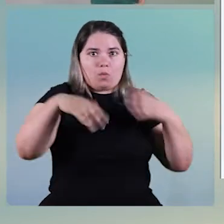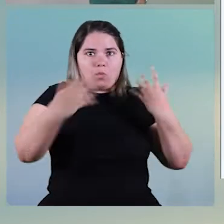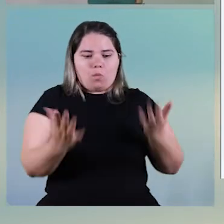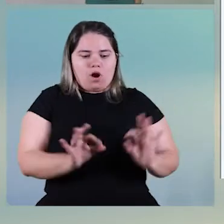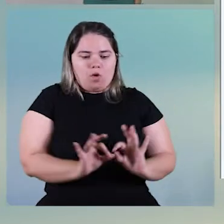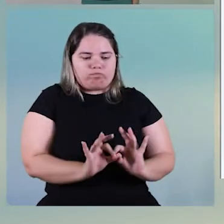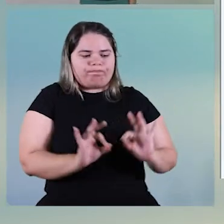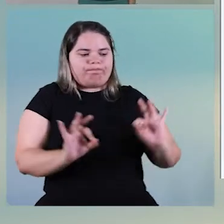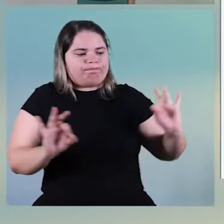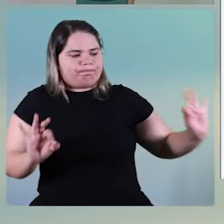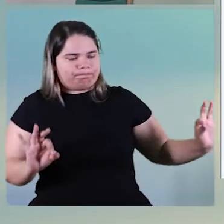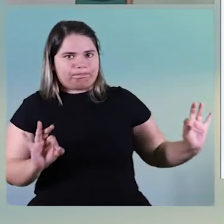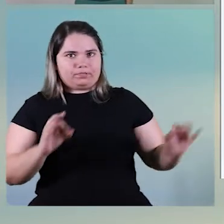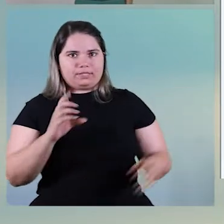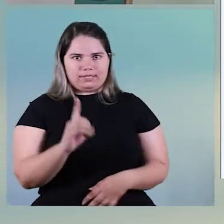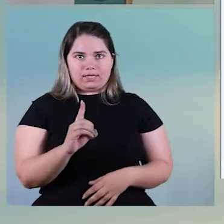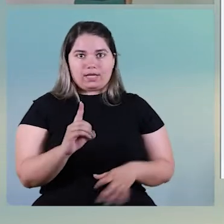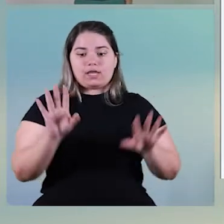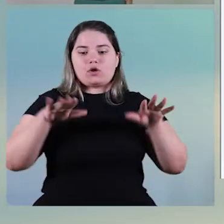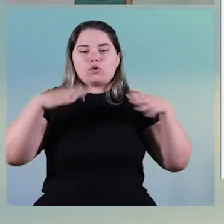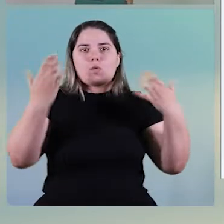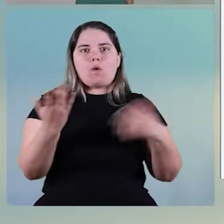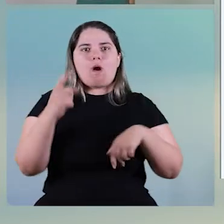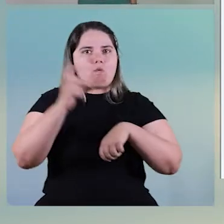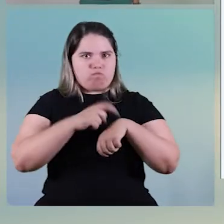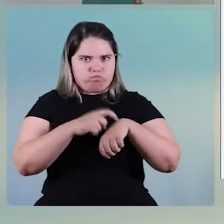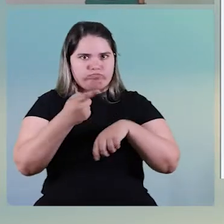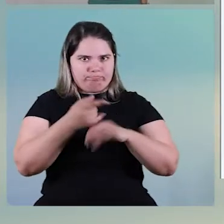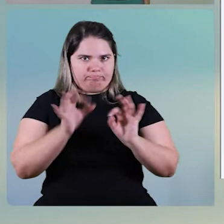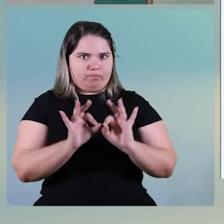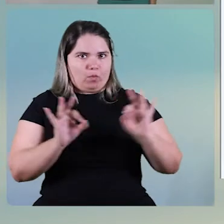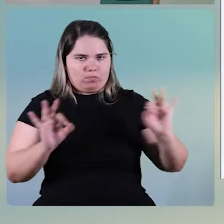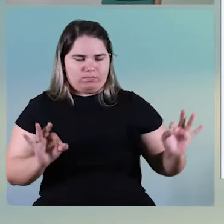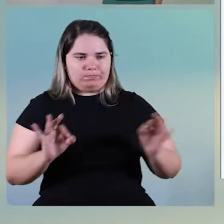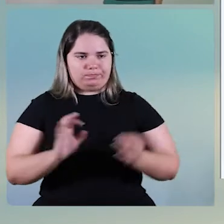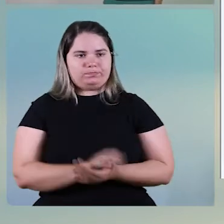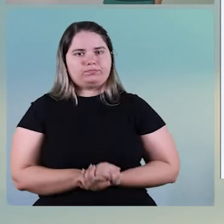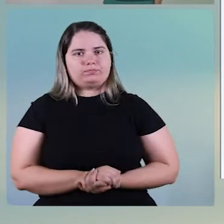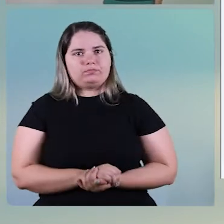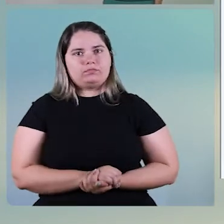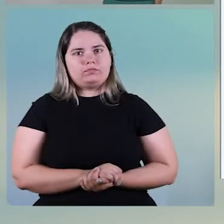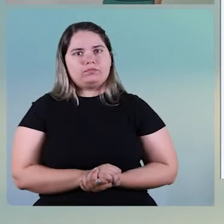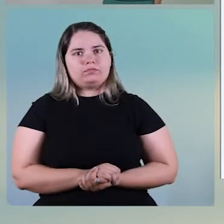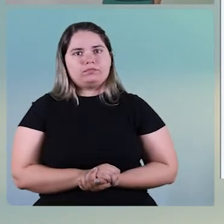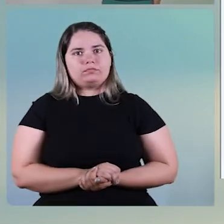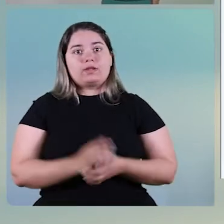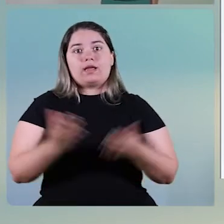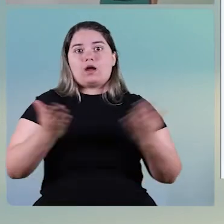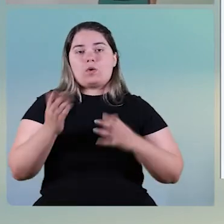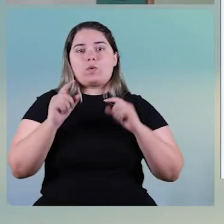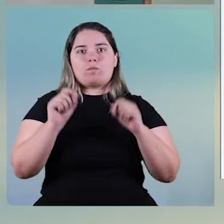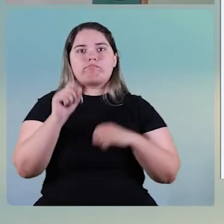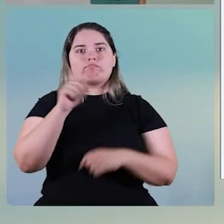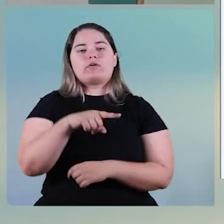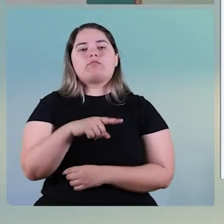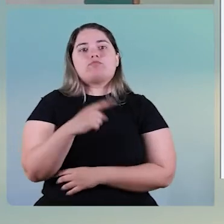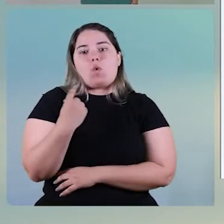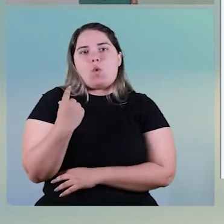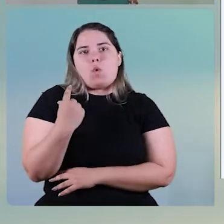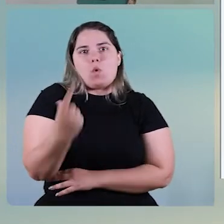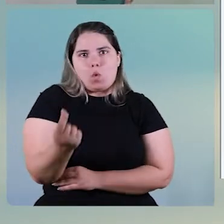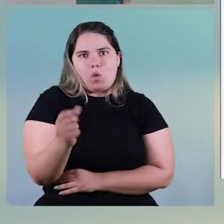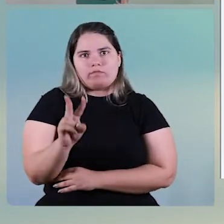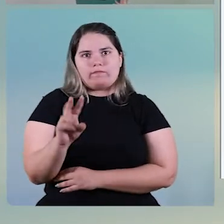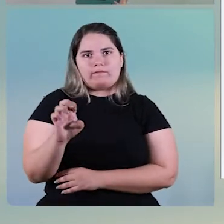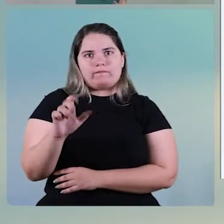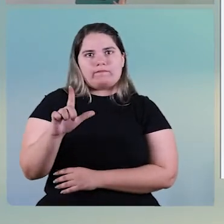ou distância percorrida. Vamos então agora para a velocidade. Ora, o